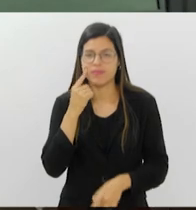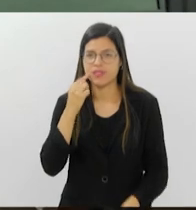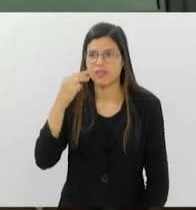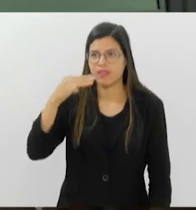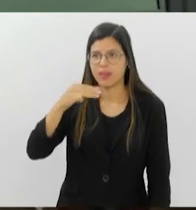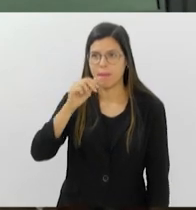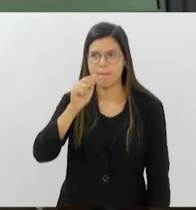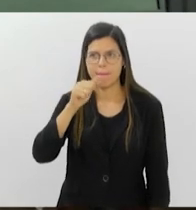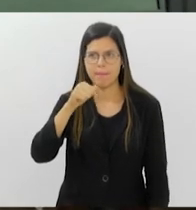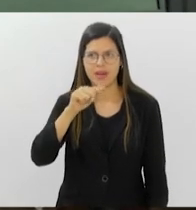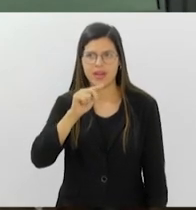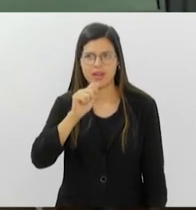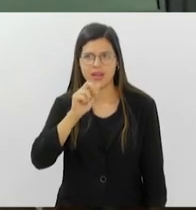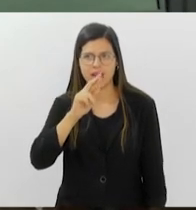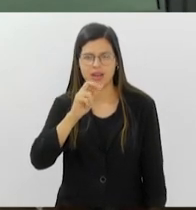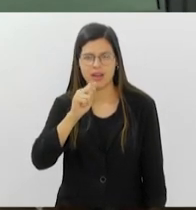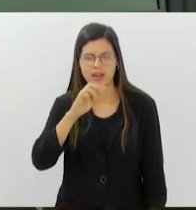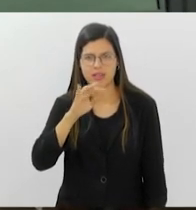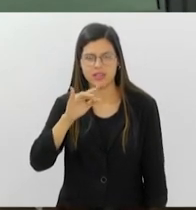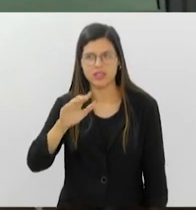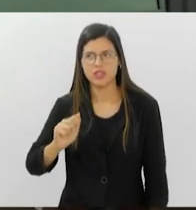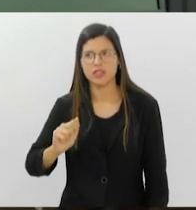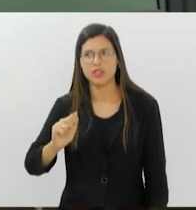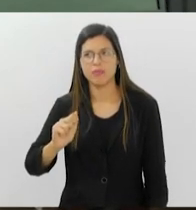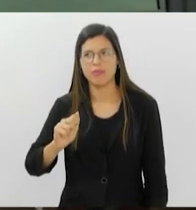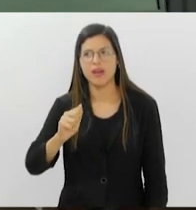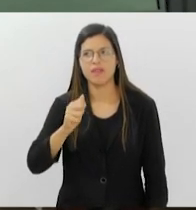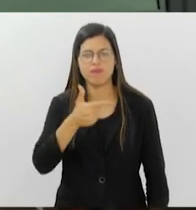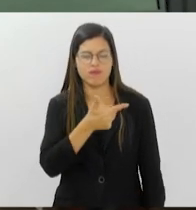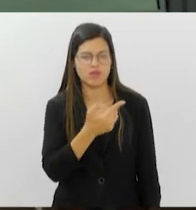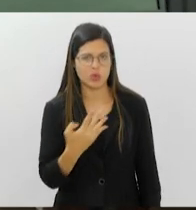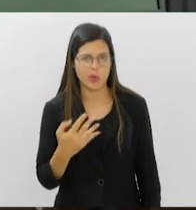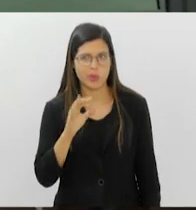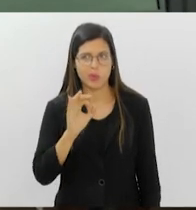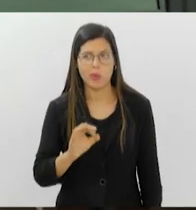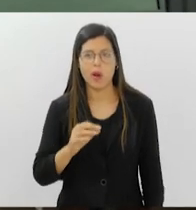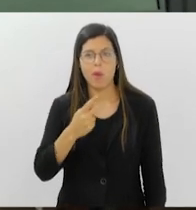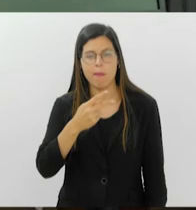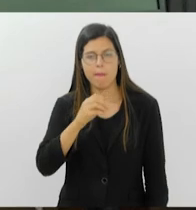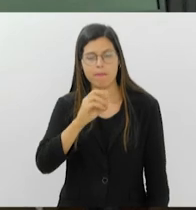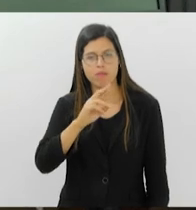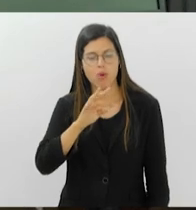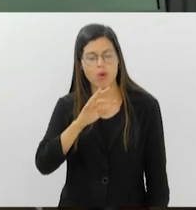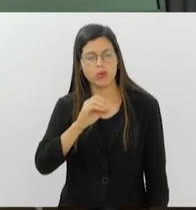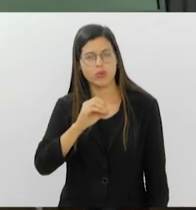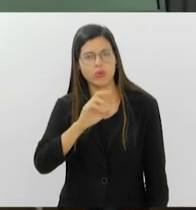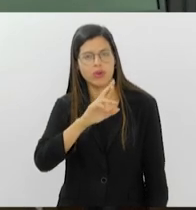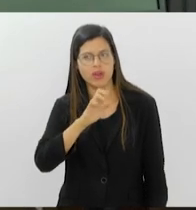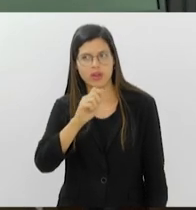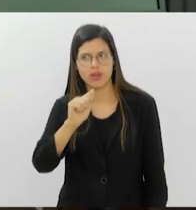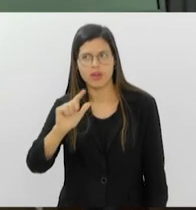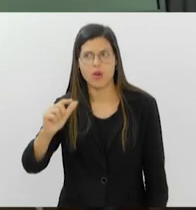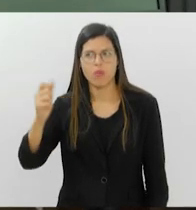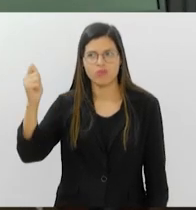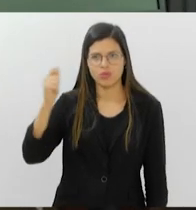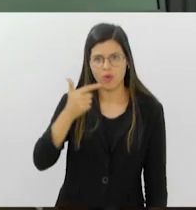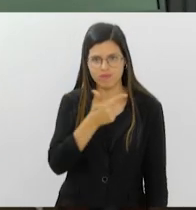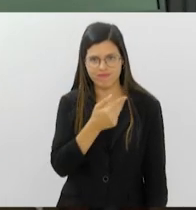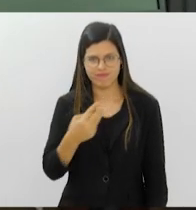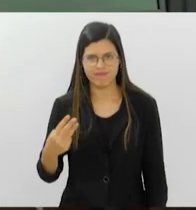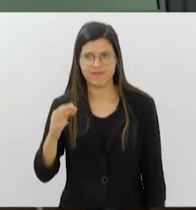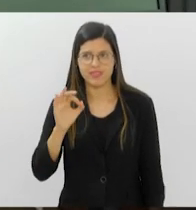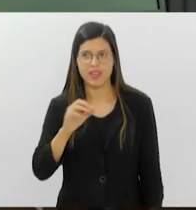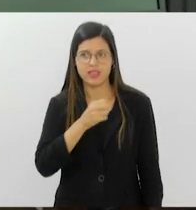Mangaratiba que está nublado 24º nesse momento Porto Real está com sol 23º São Francisco de